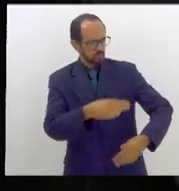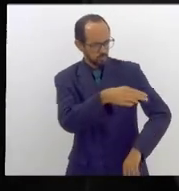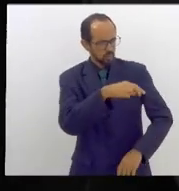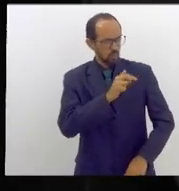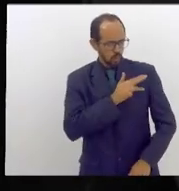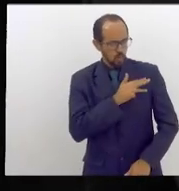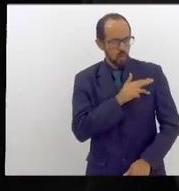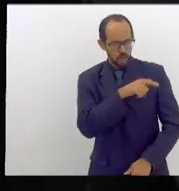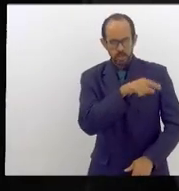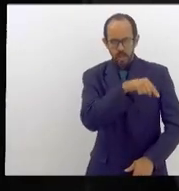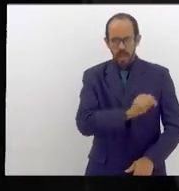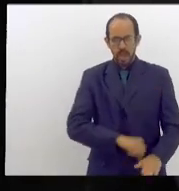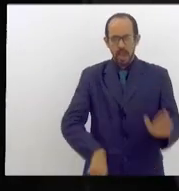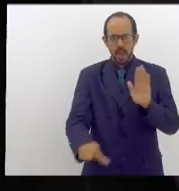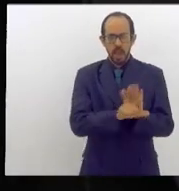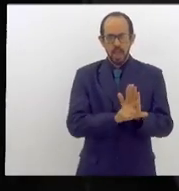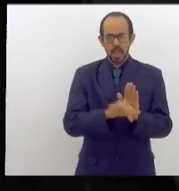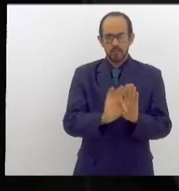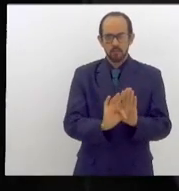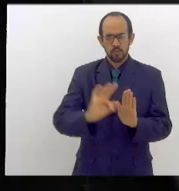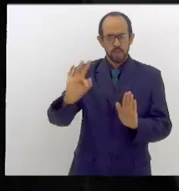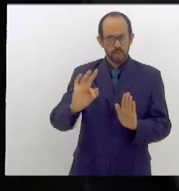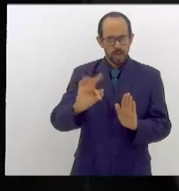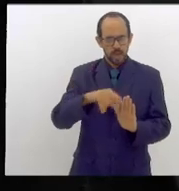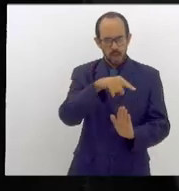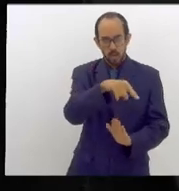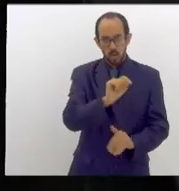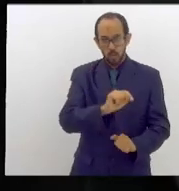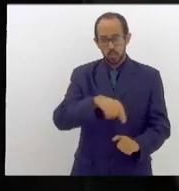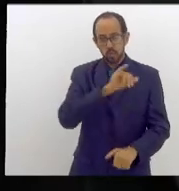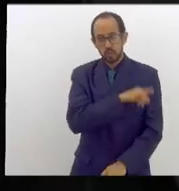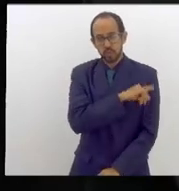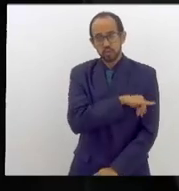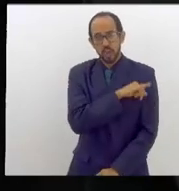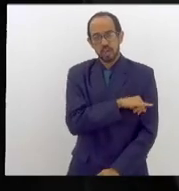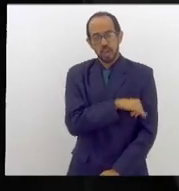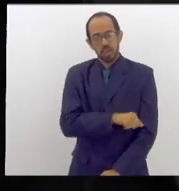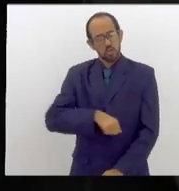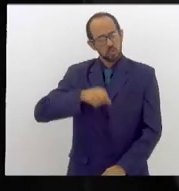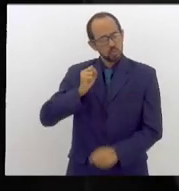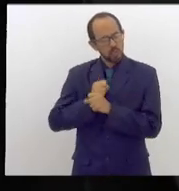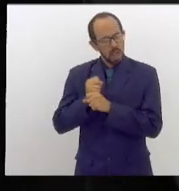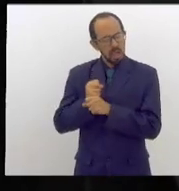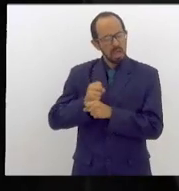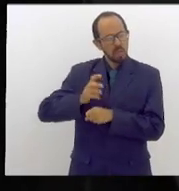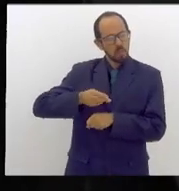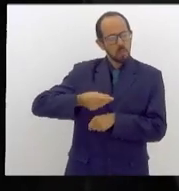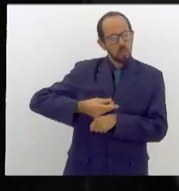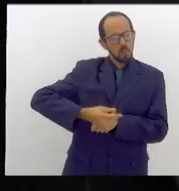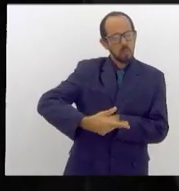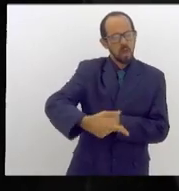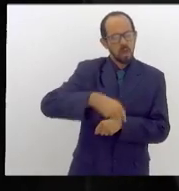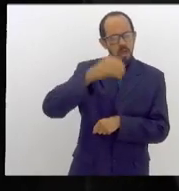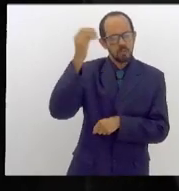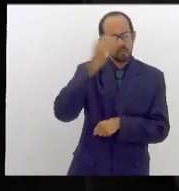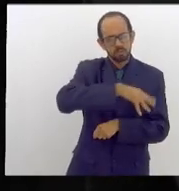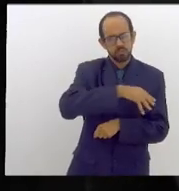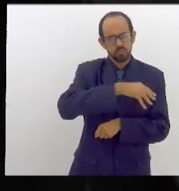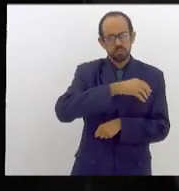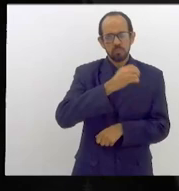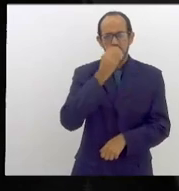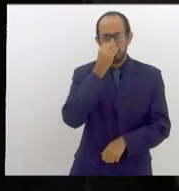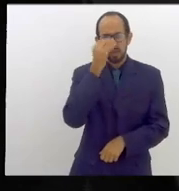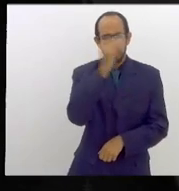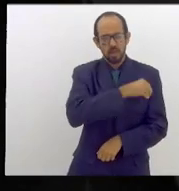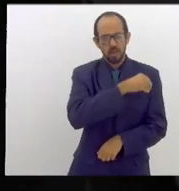nacional e o Rio de Janeiro vergonhosamente é o estado que ano após ano bula burla o